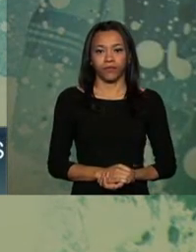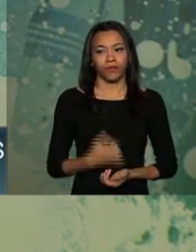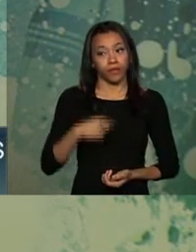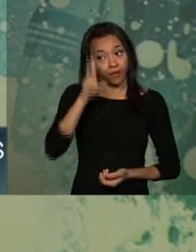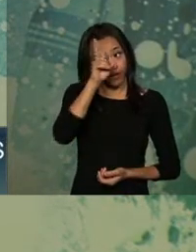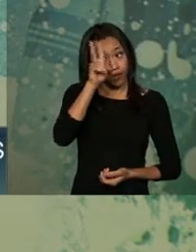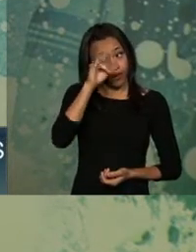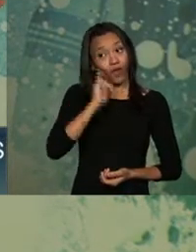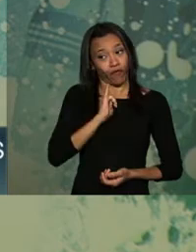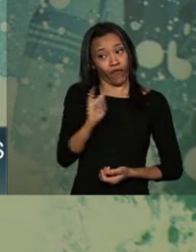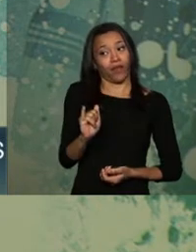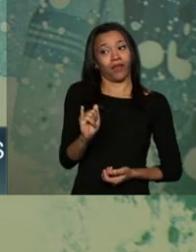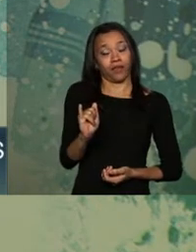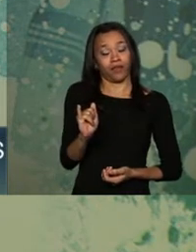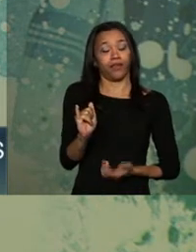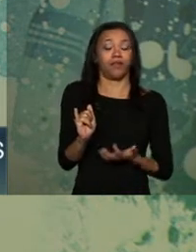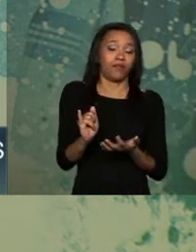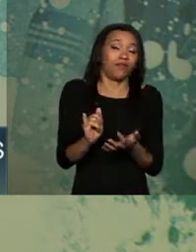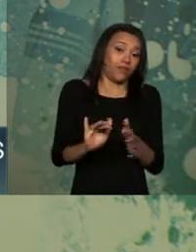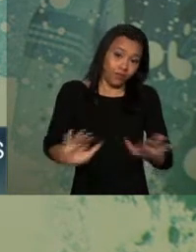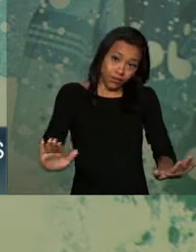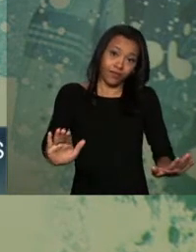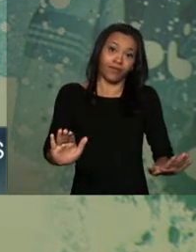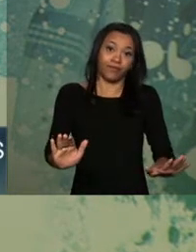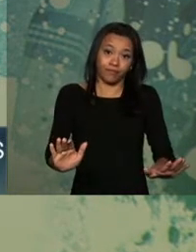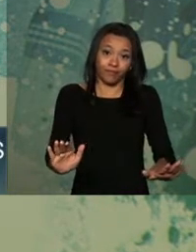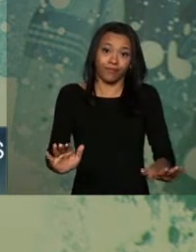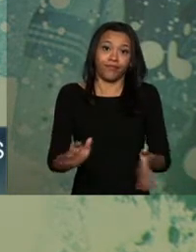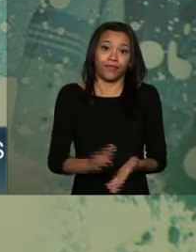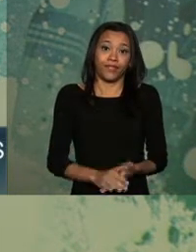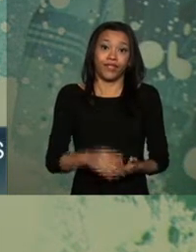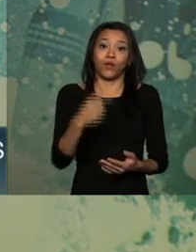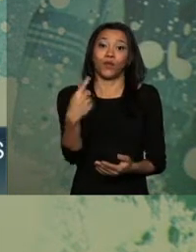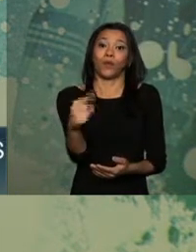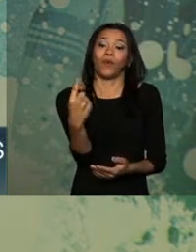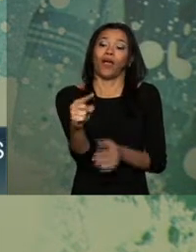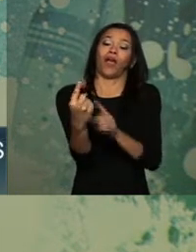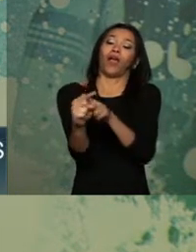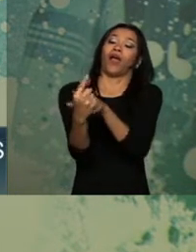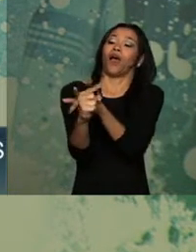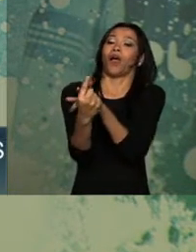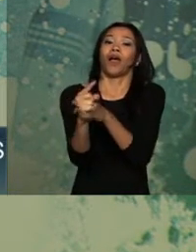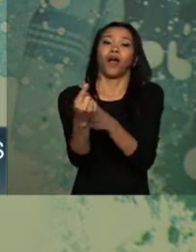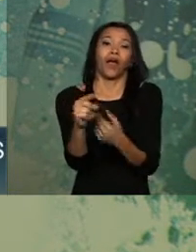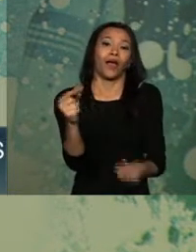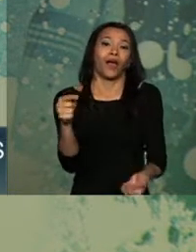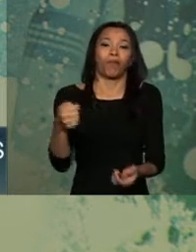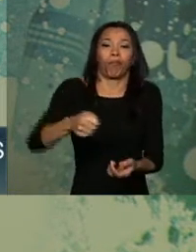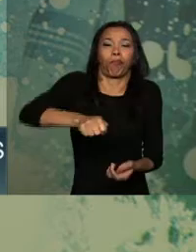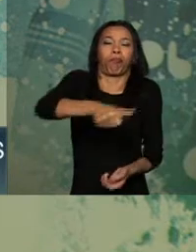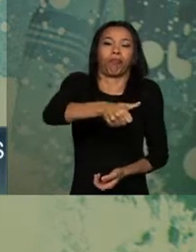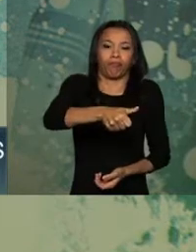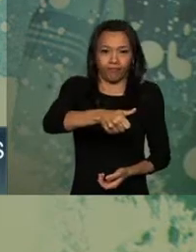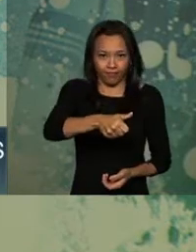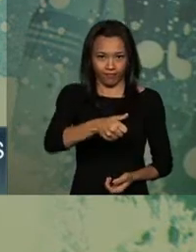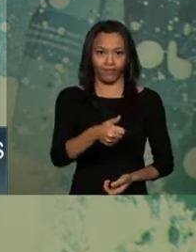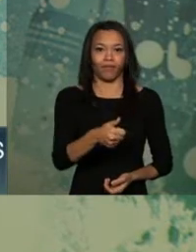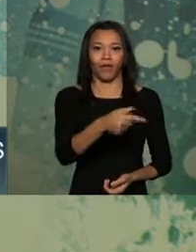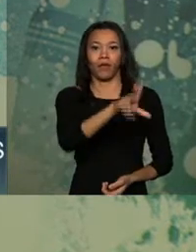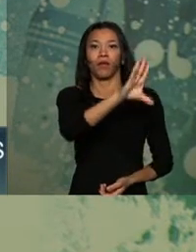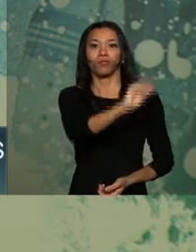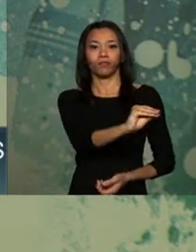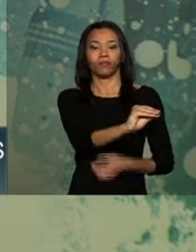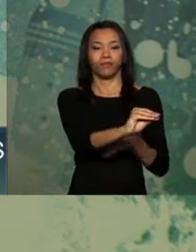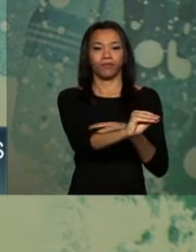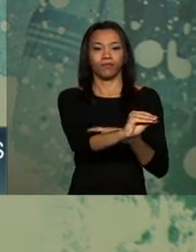Lembra? E foi assim que surgiu um real de contribuição que ninguém entende o que é, mas esse um real